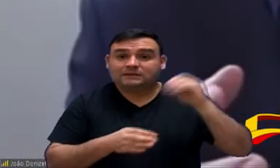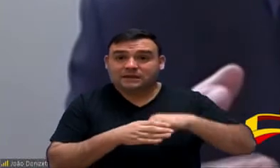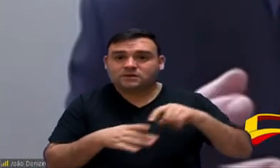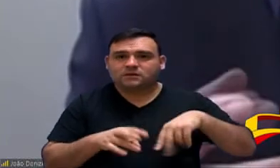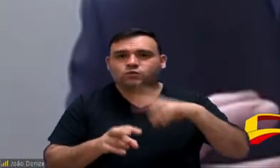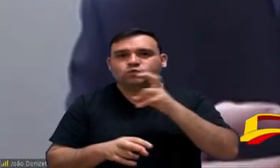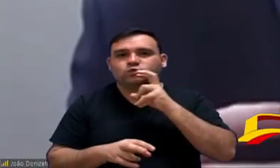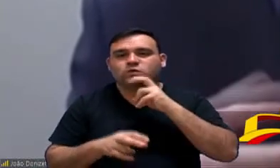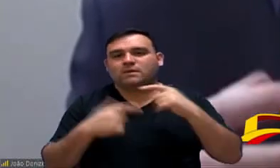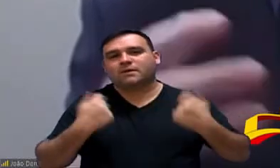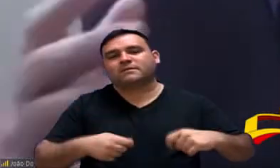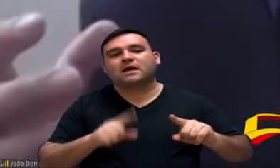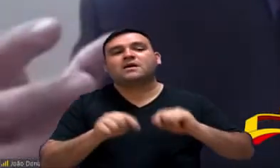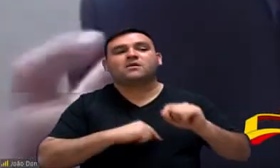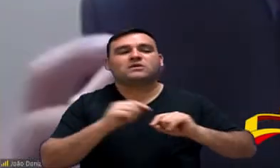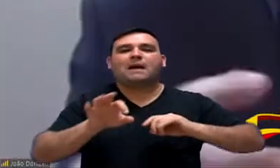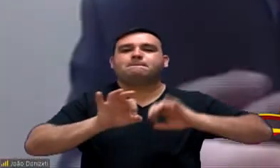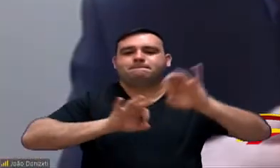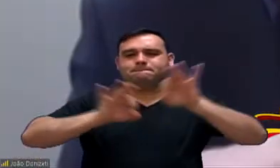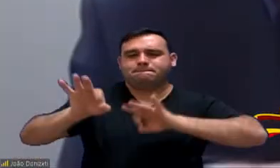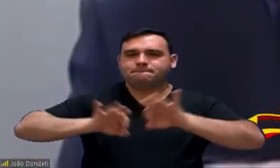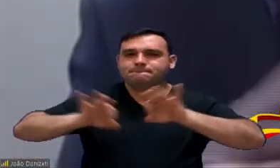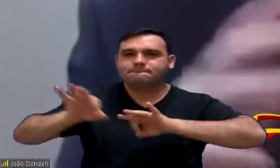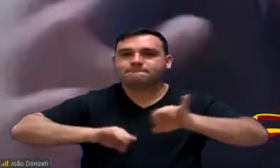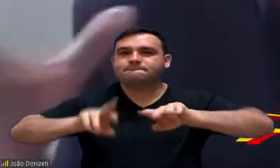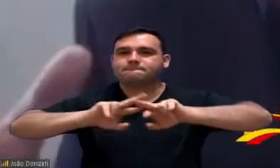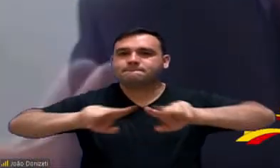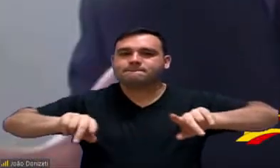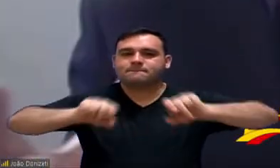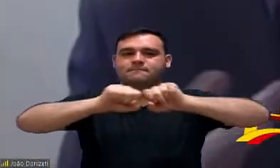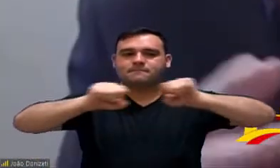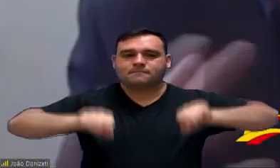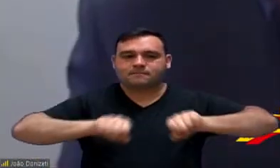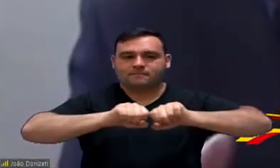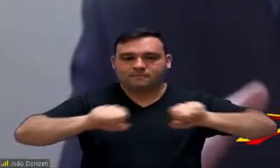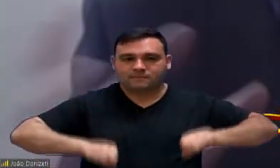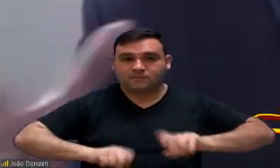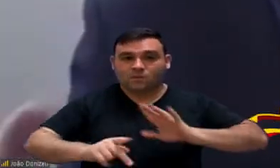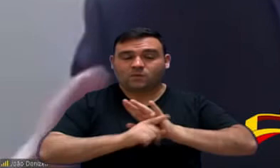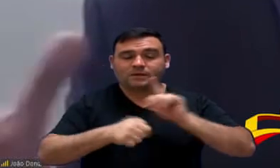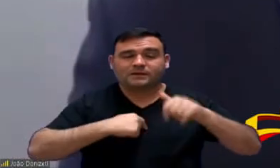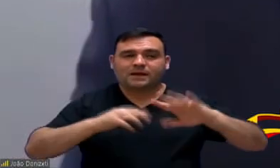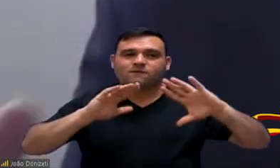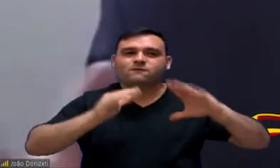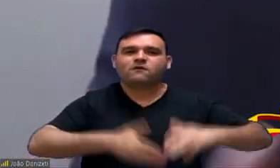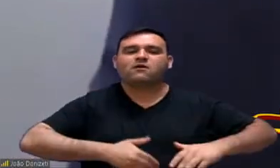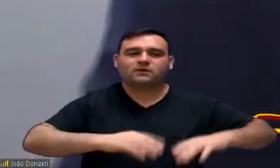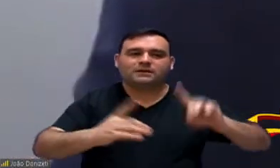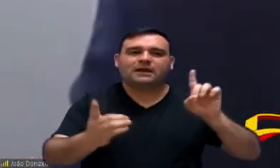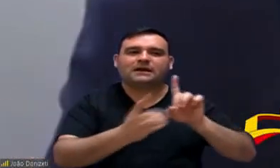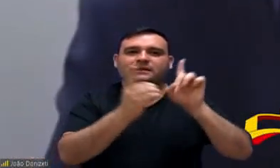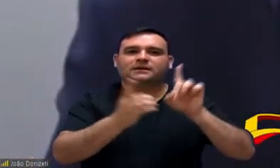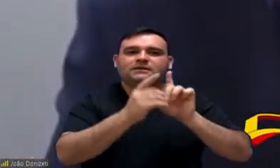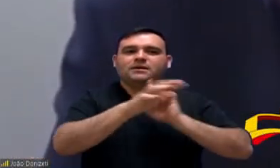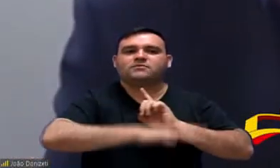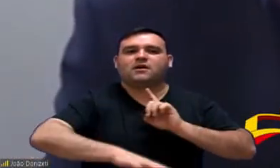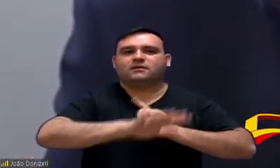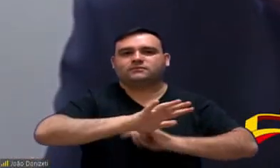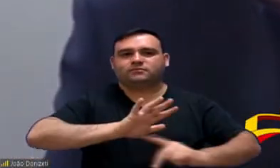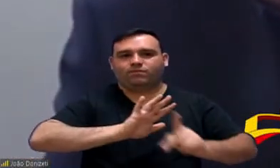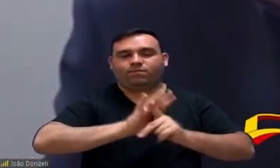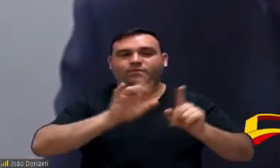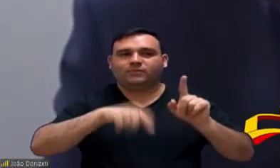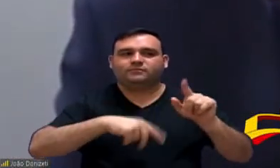de Sorocaba, que são projetos sistêmicos voltados ao atendimento de uma determinada área